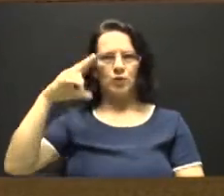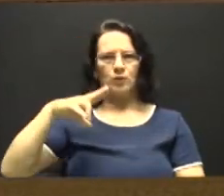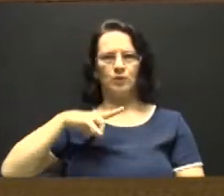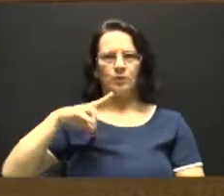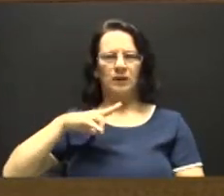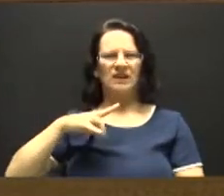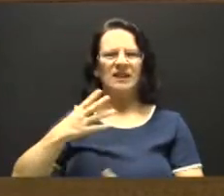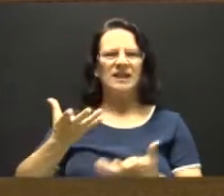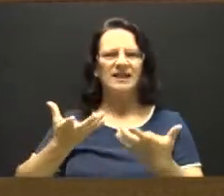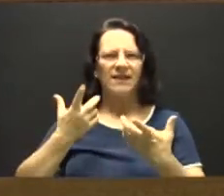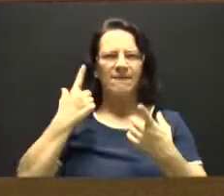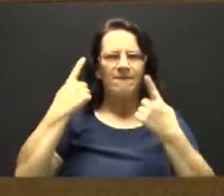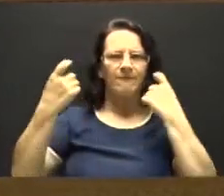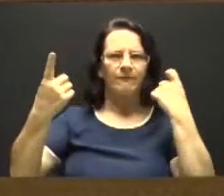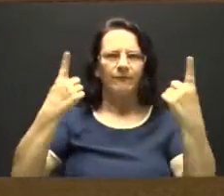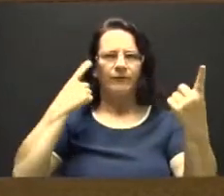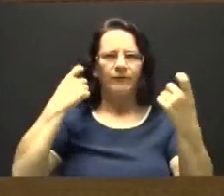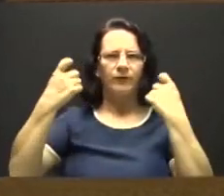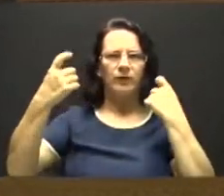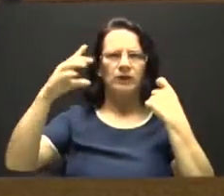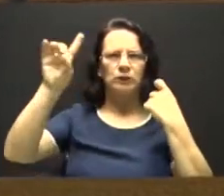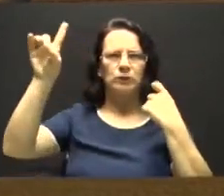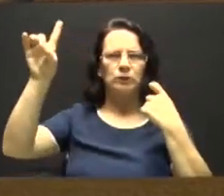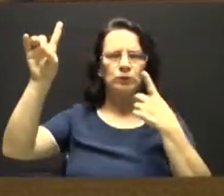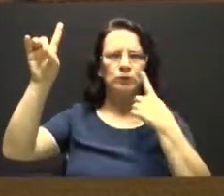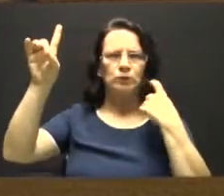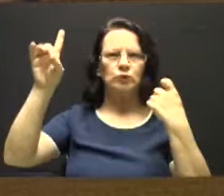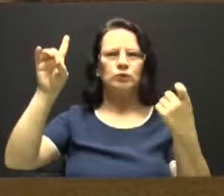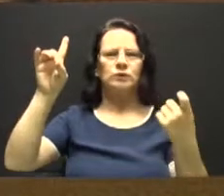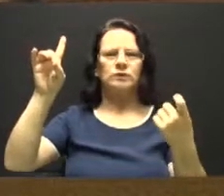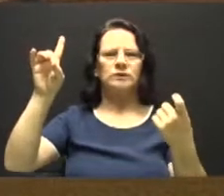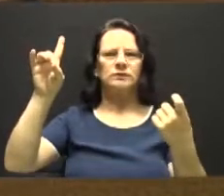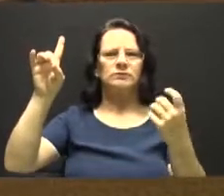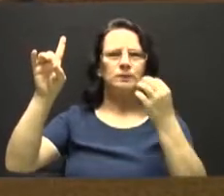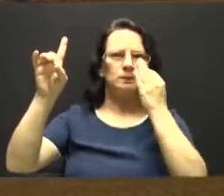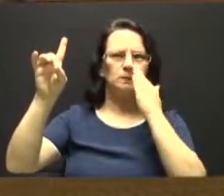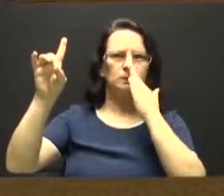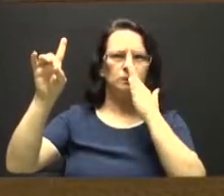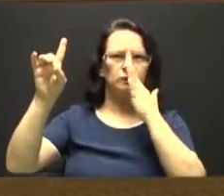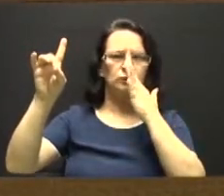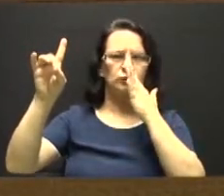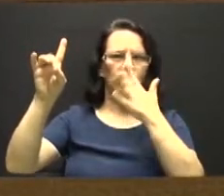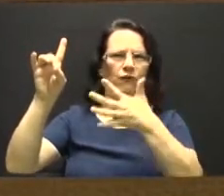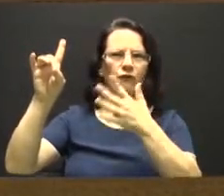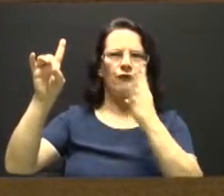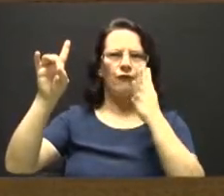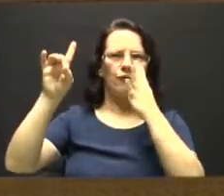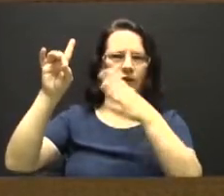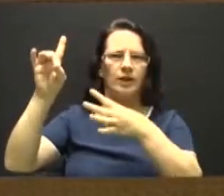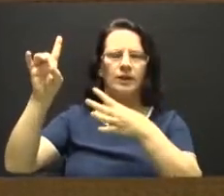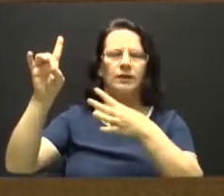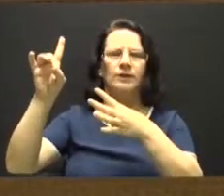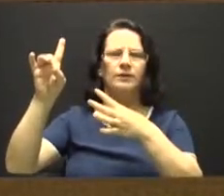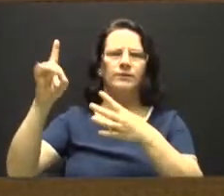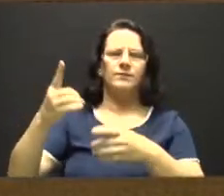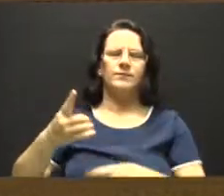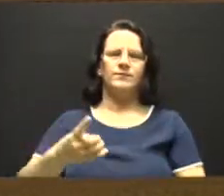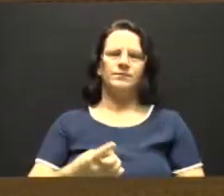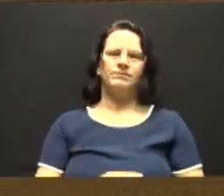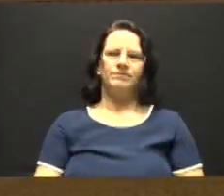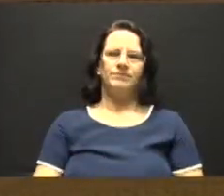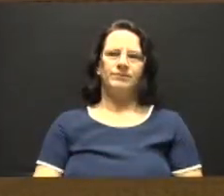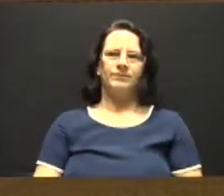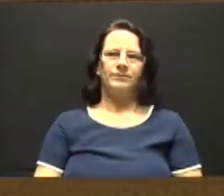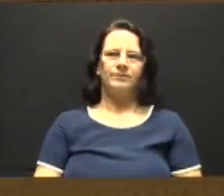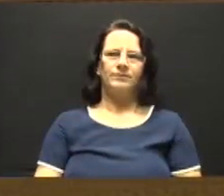vingança junto de deus e torna-se ofensa ao criador do homem e aí eu